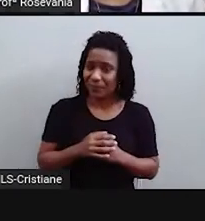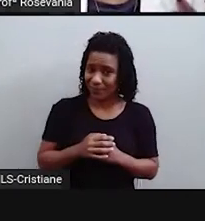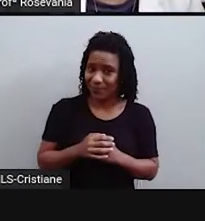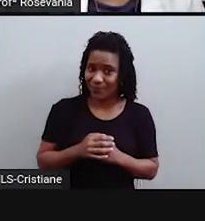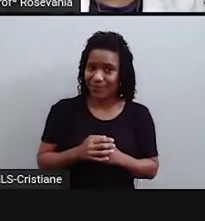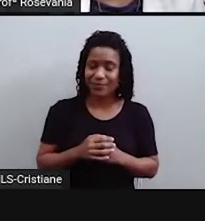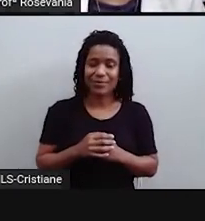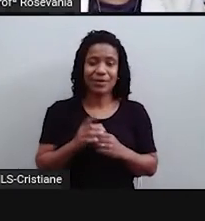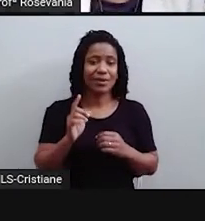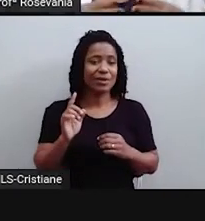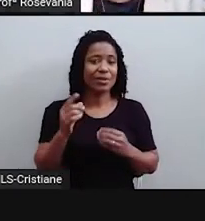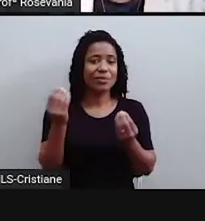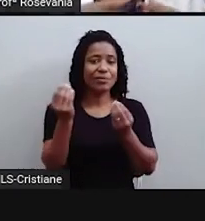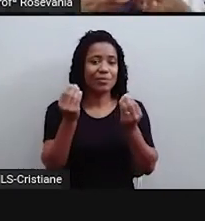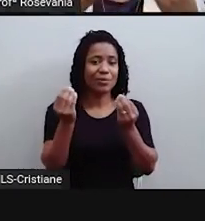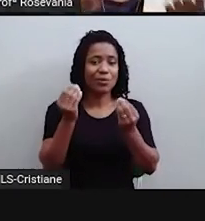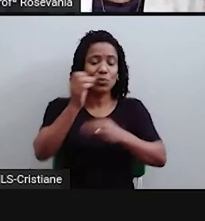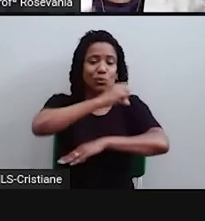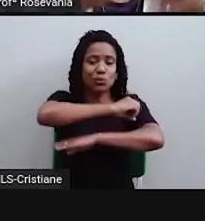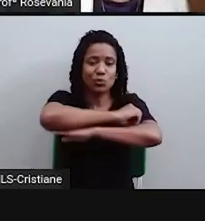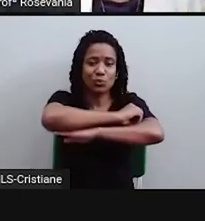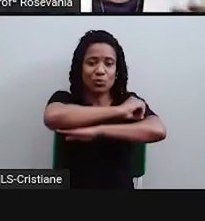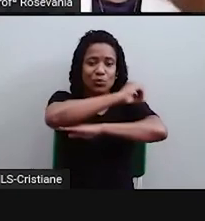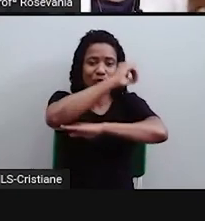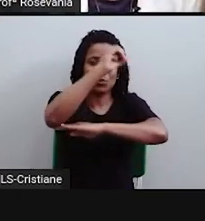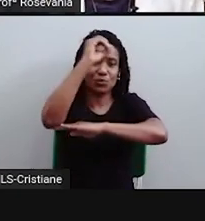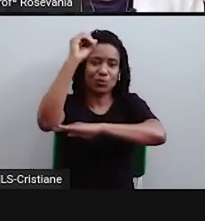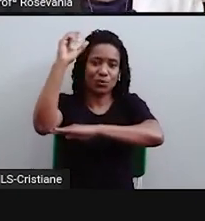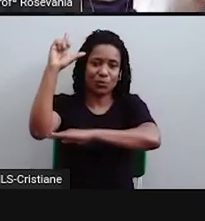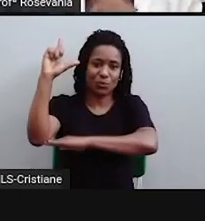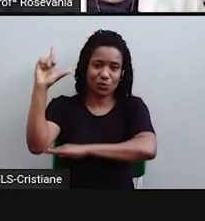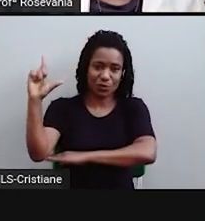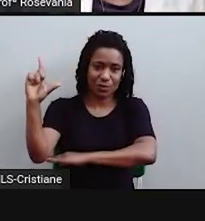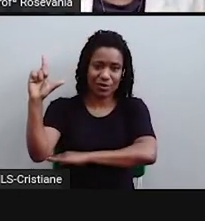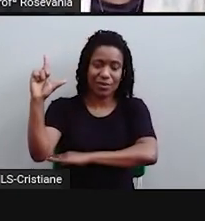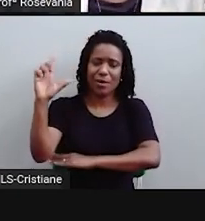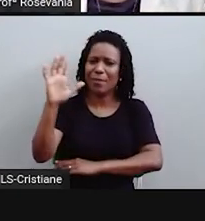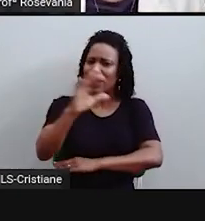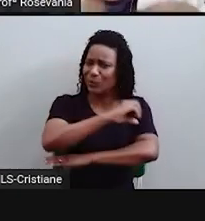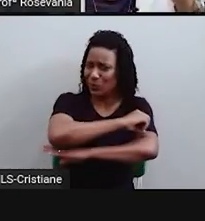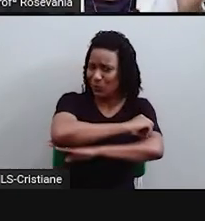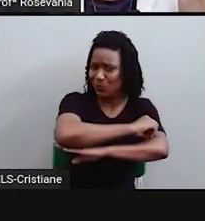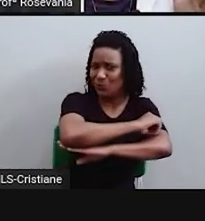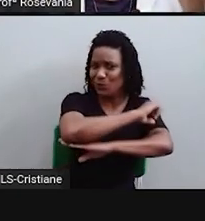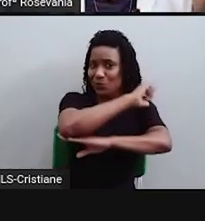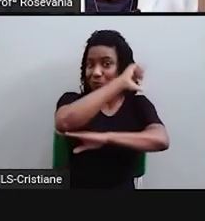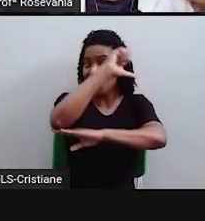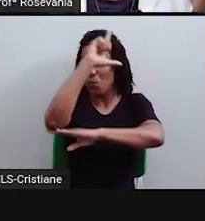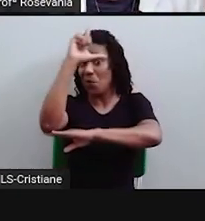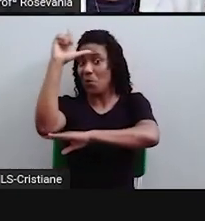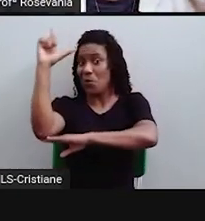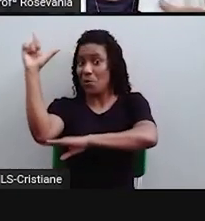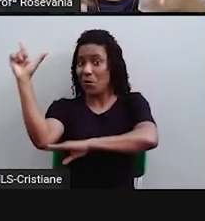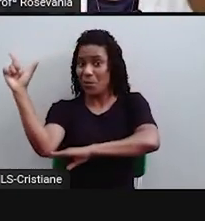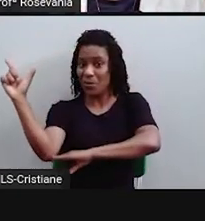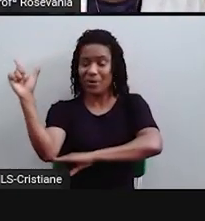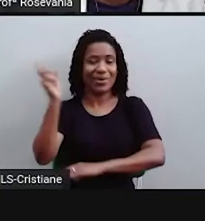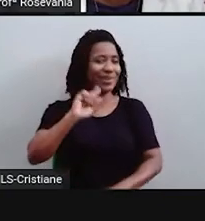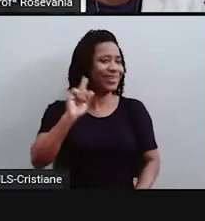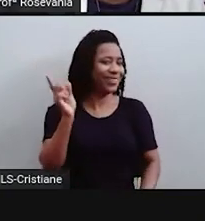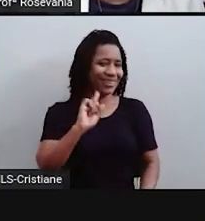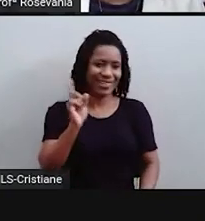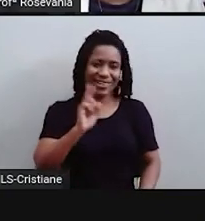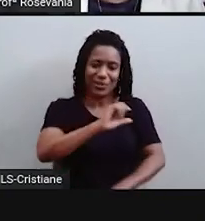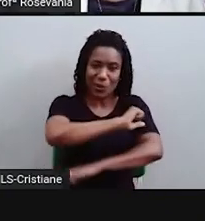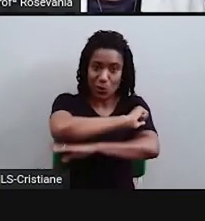na realidade o sol não está se movimentando. A gente tem essa ideia de que ele está